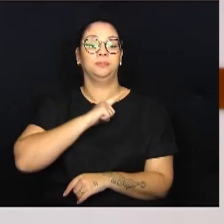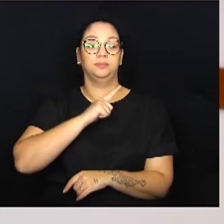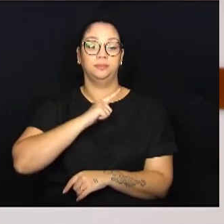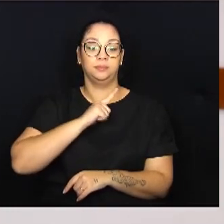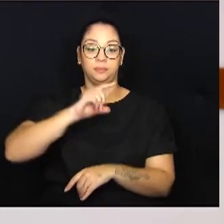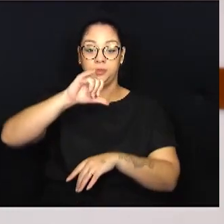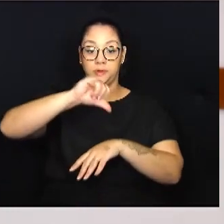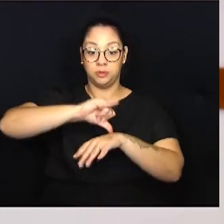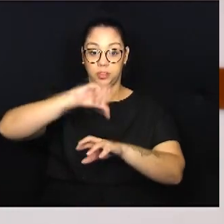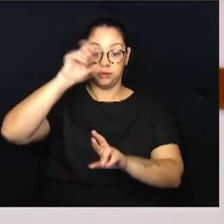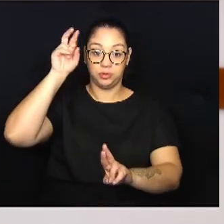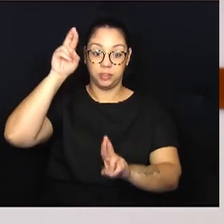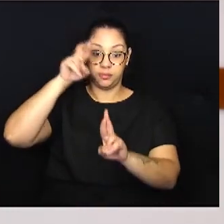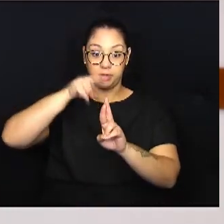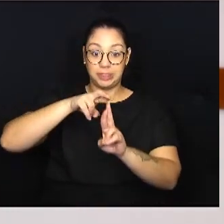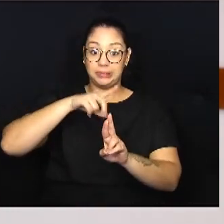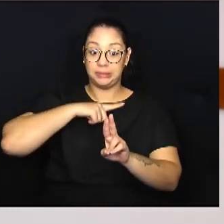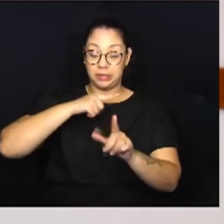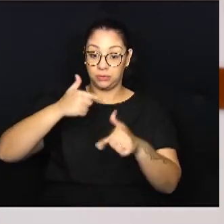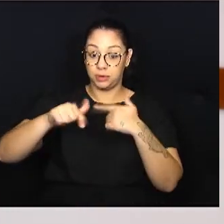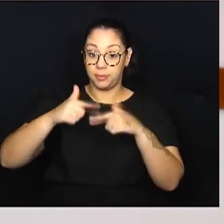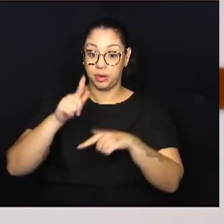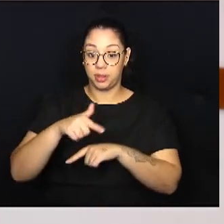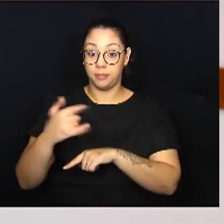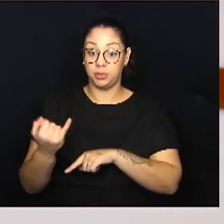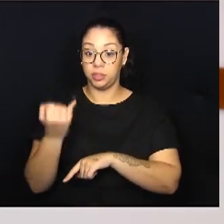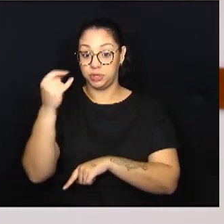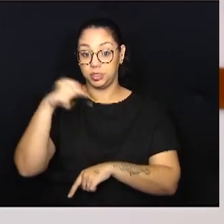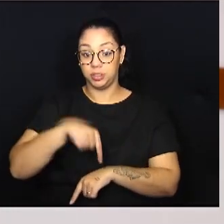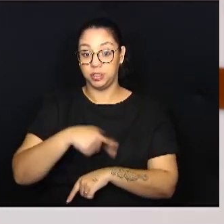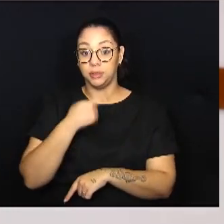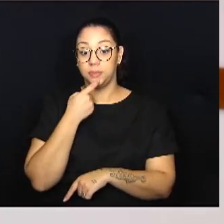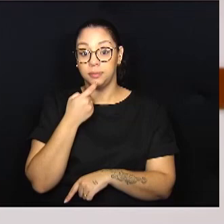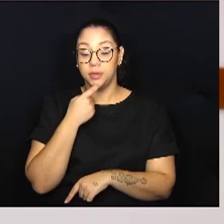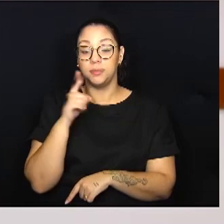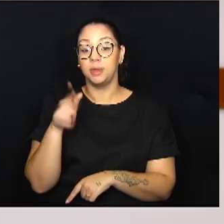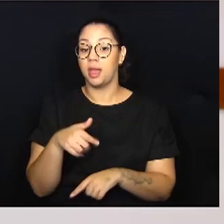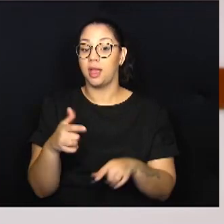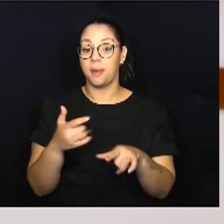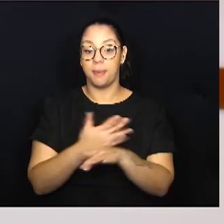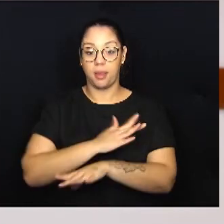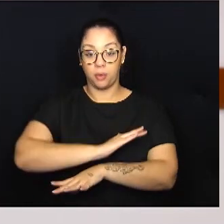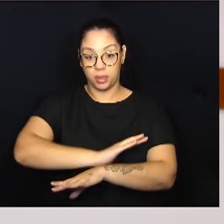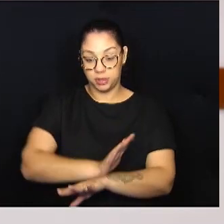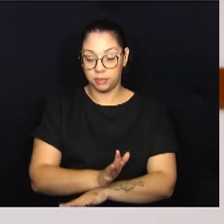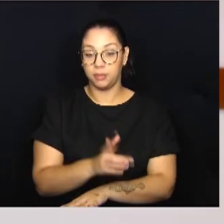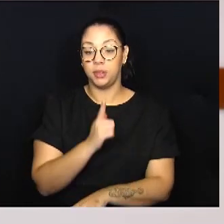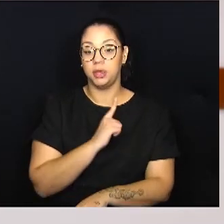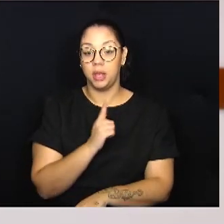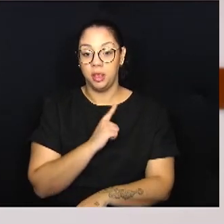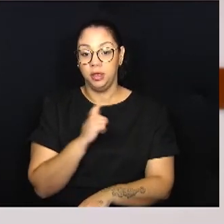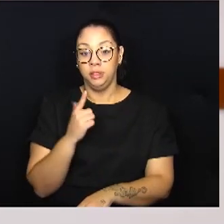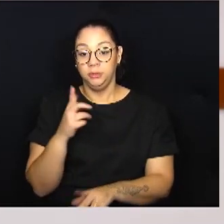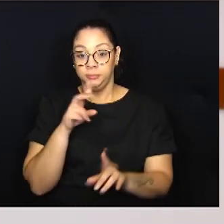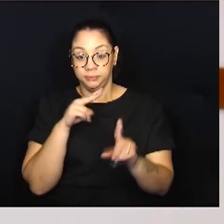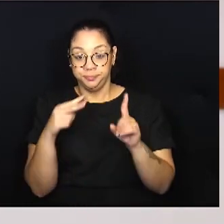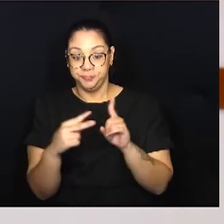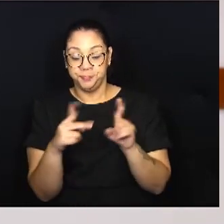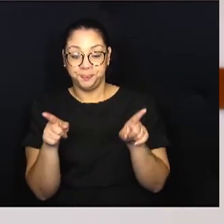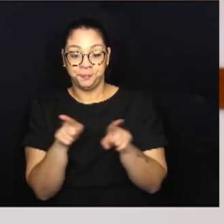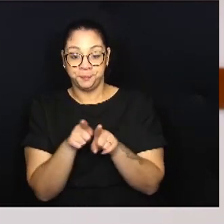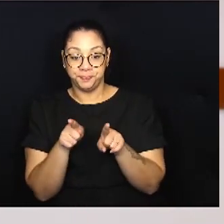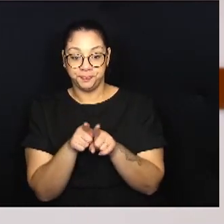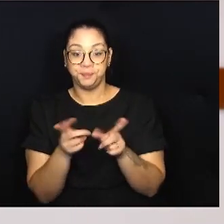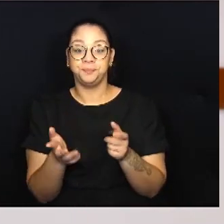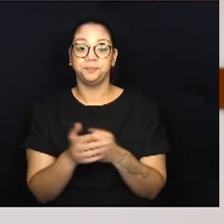de Referência, tem esse trabalho importante aqui em Campinas de combate ao racismo, e eles trazem também essa perspectiva